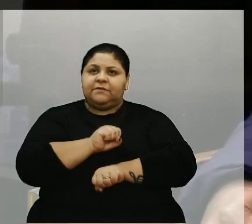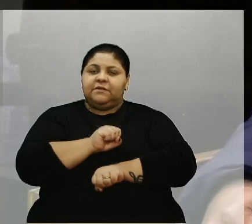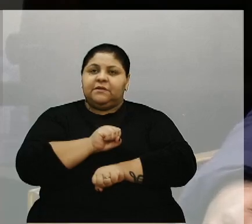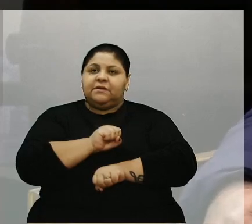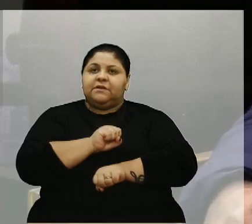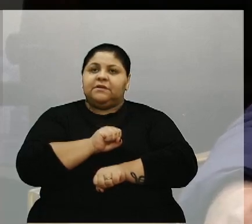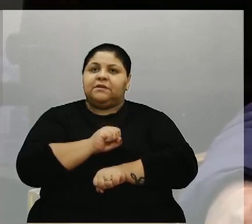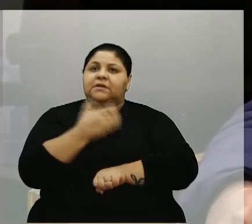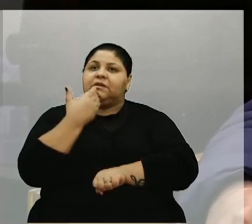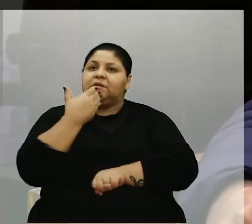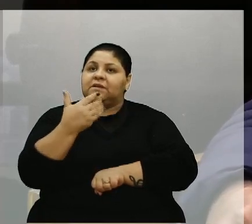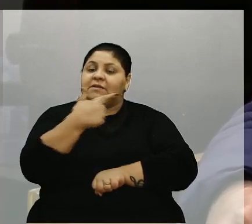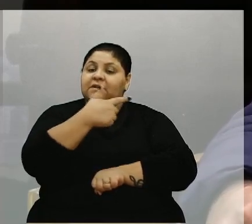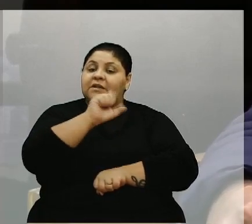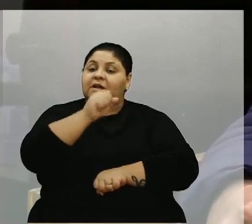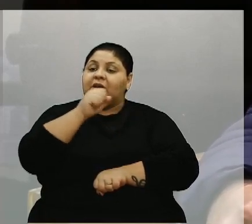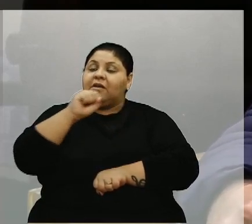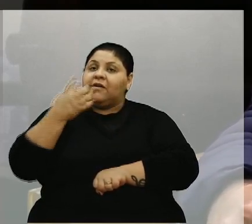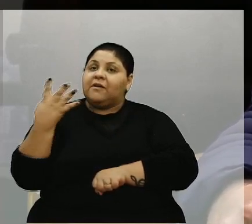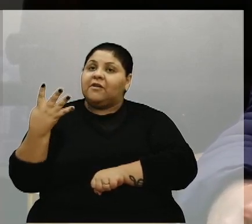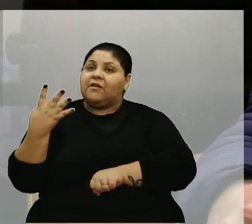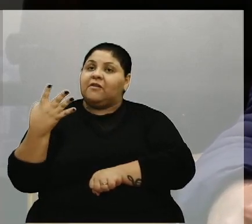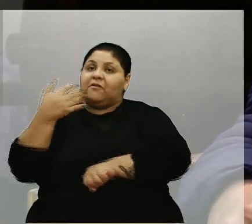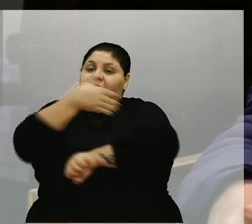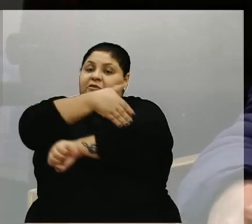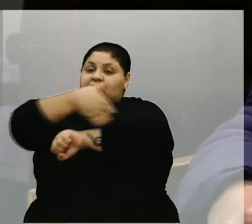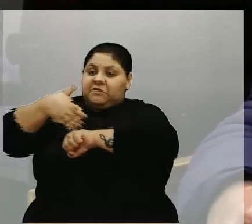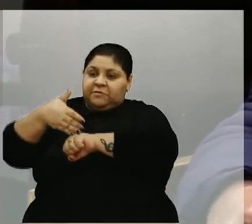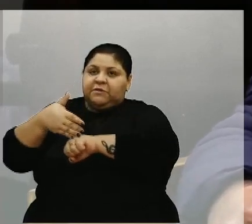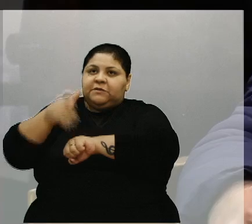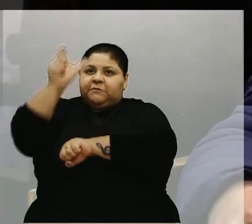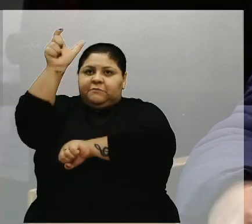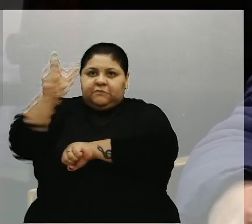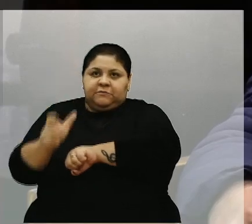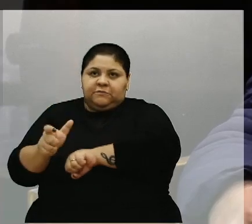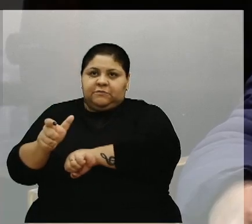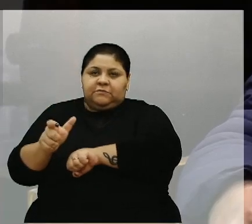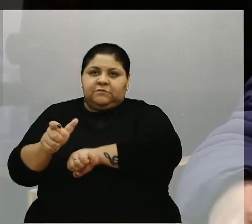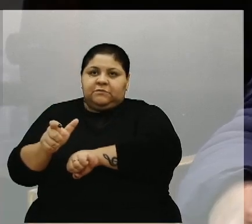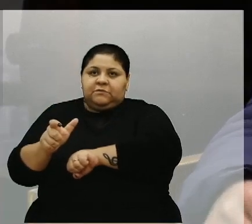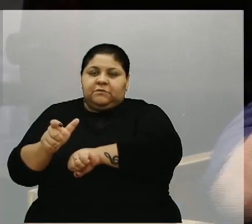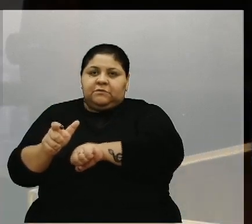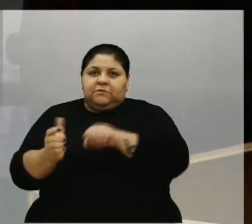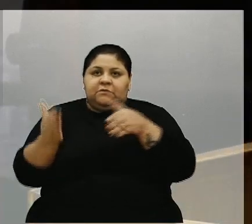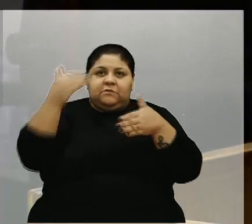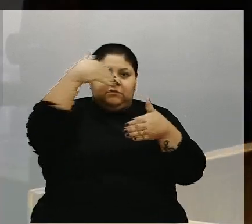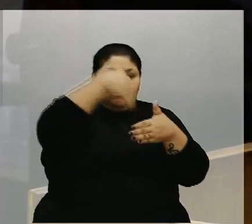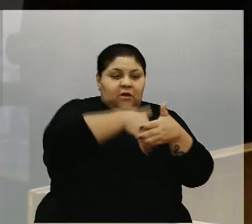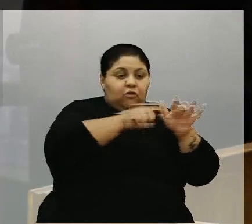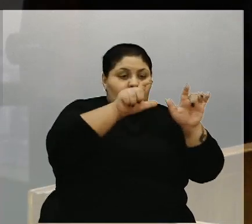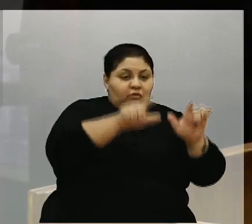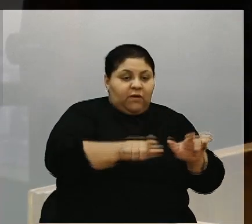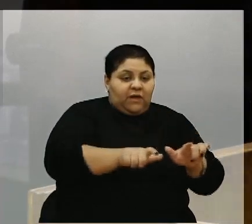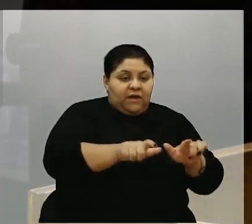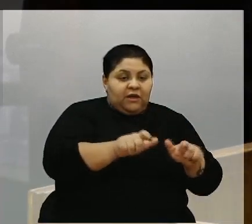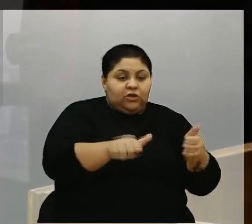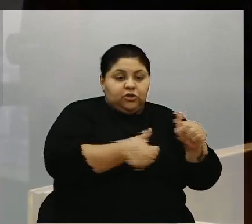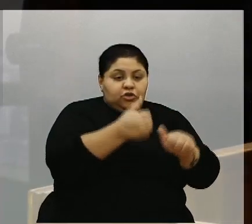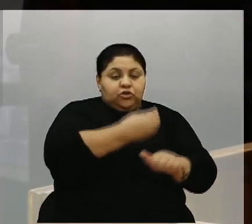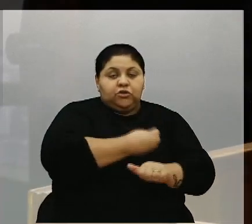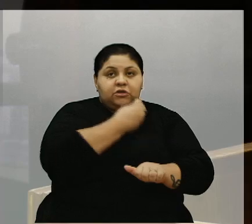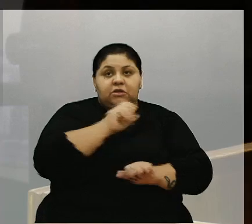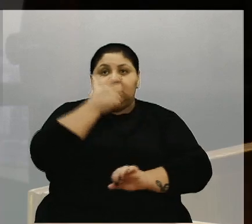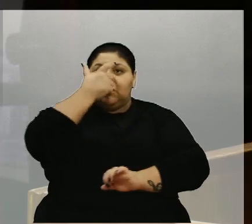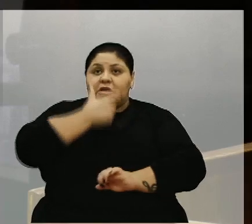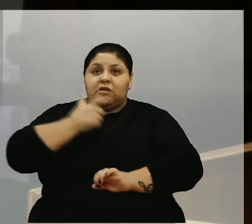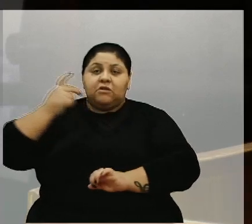convença os 784 moradores em situação de rua a se abrigar num espaço com dignidade e talvez os vereadores vão